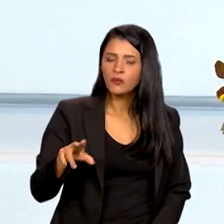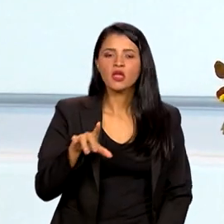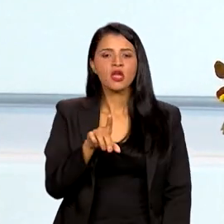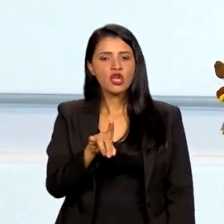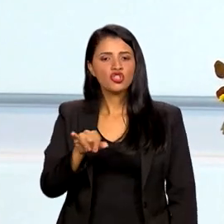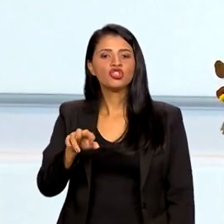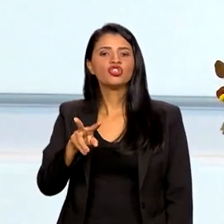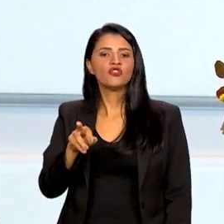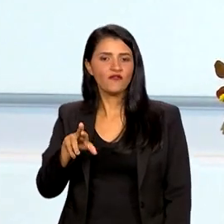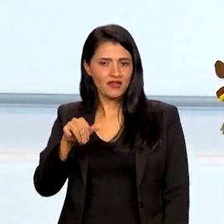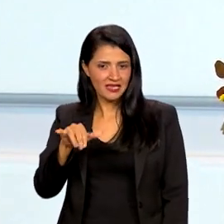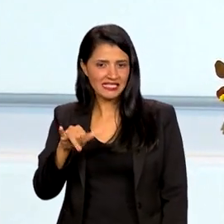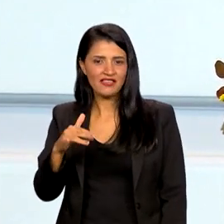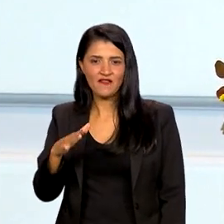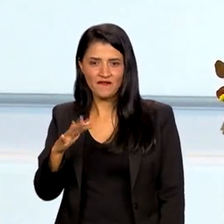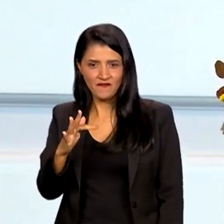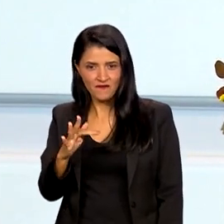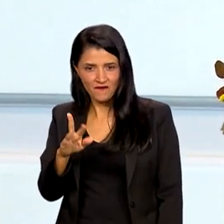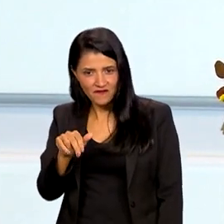diversificação, como todo mundo sabe, né?